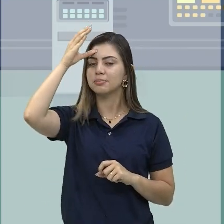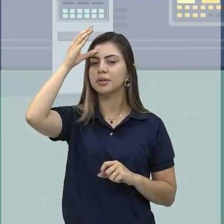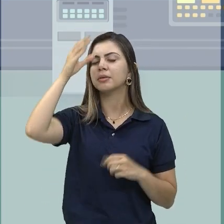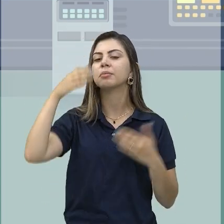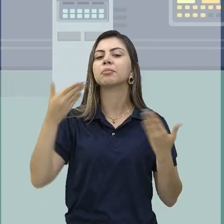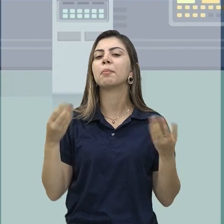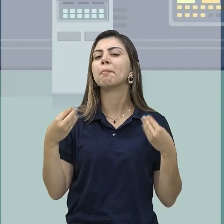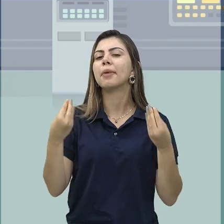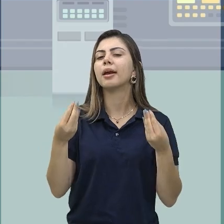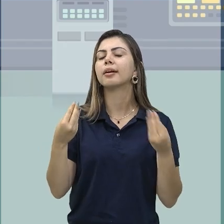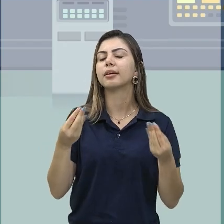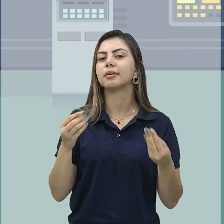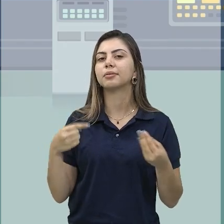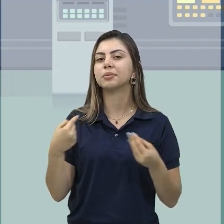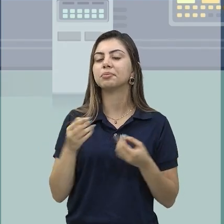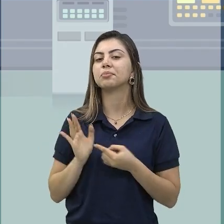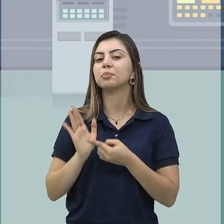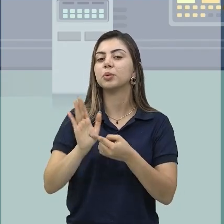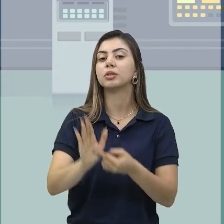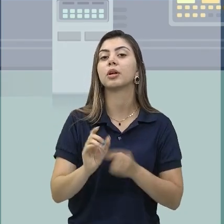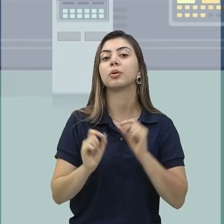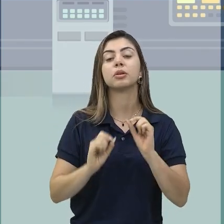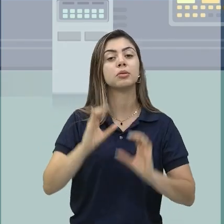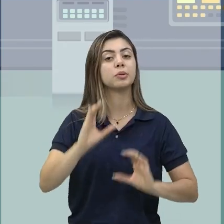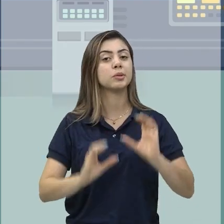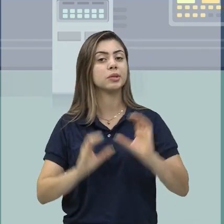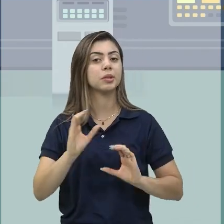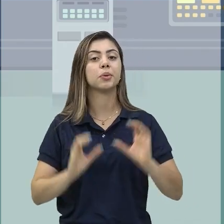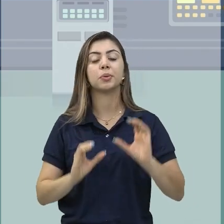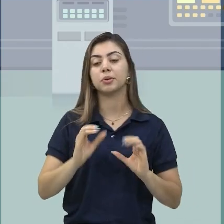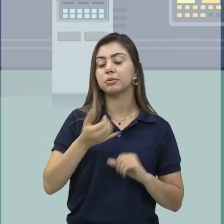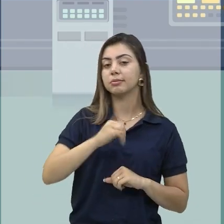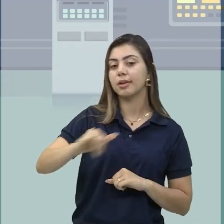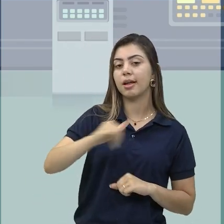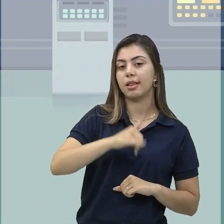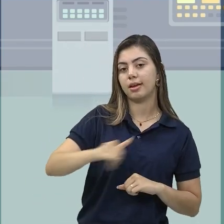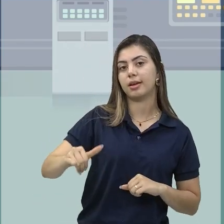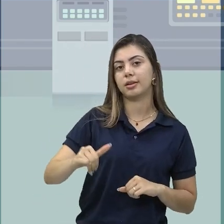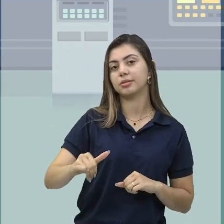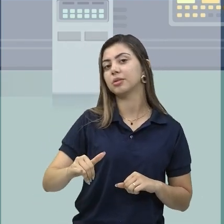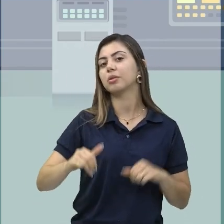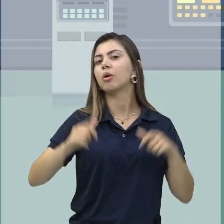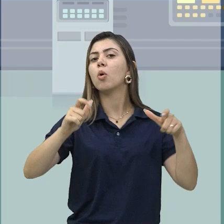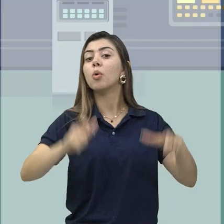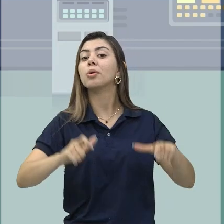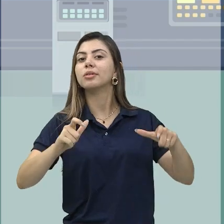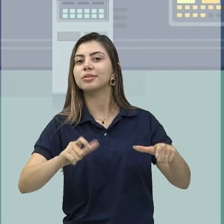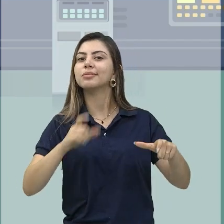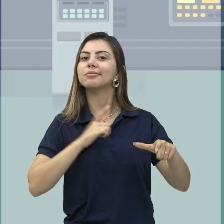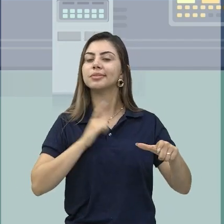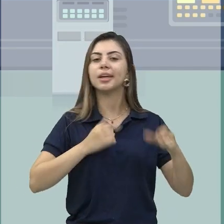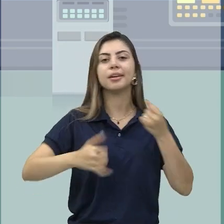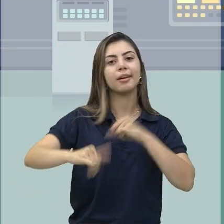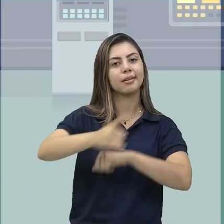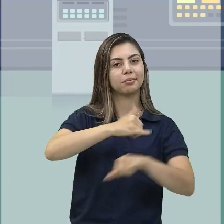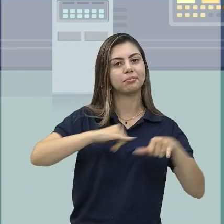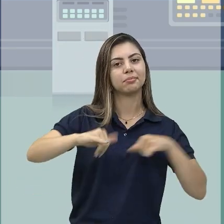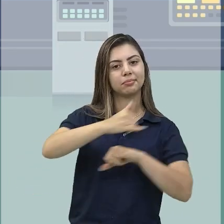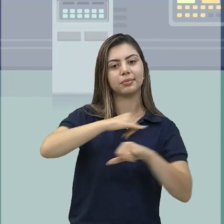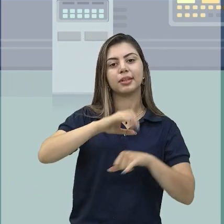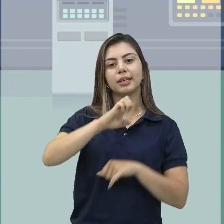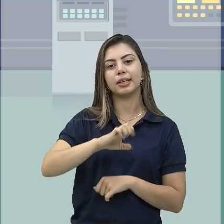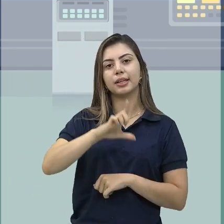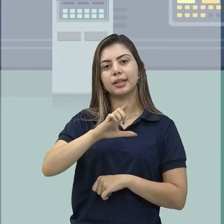para você que os circuitos elétricos estão aonde tem o quê? A eletrodinâmica, tem